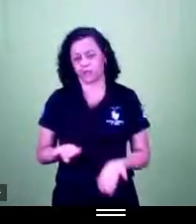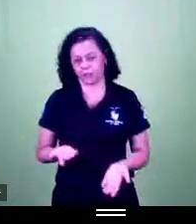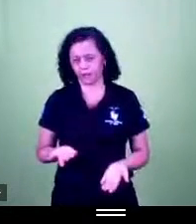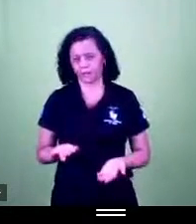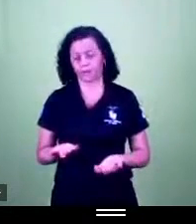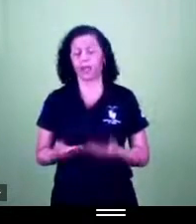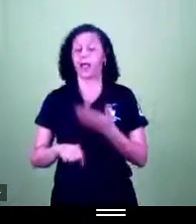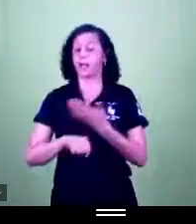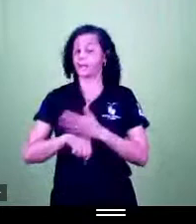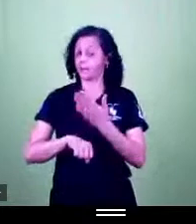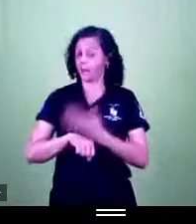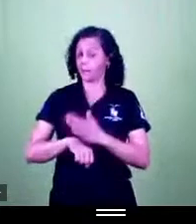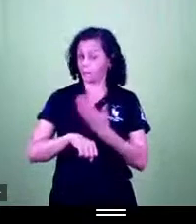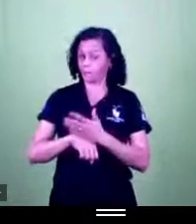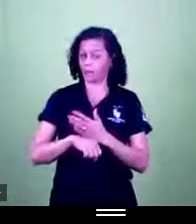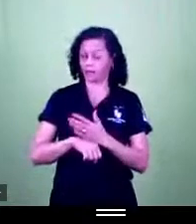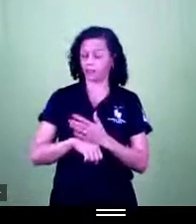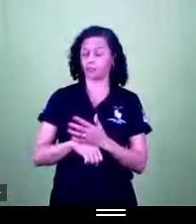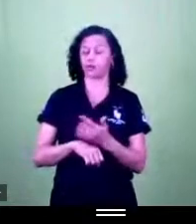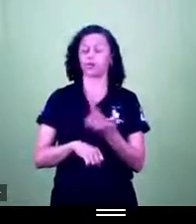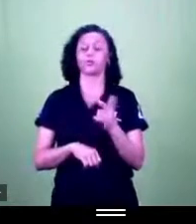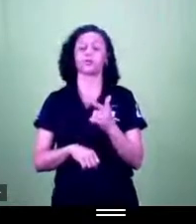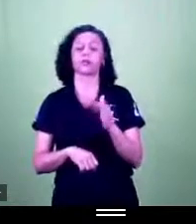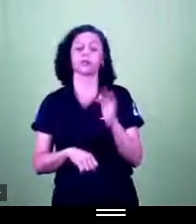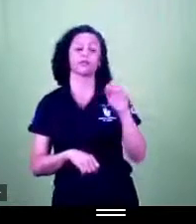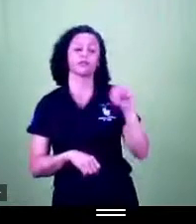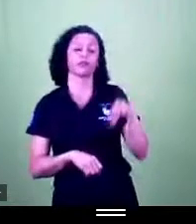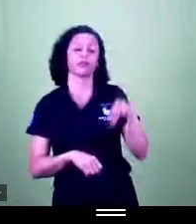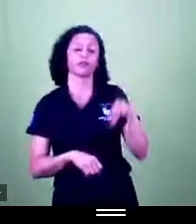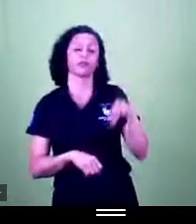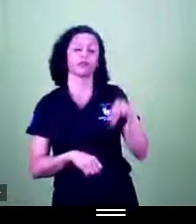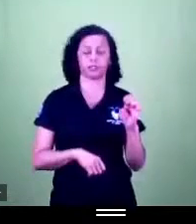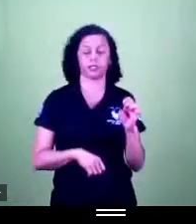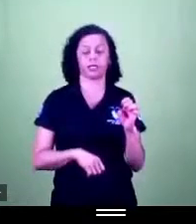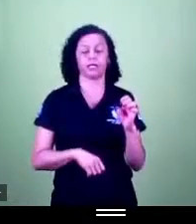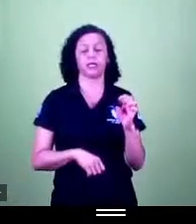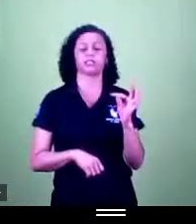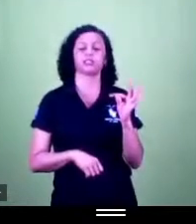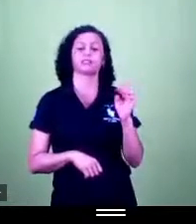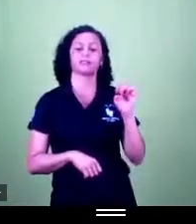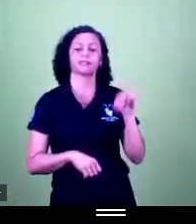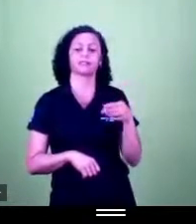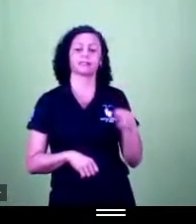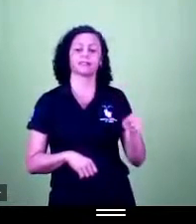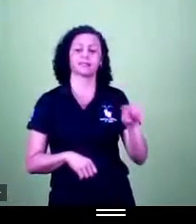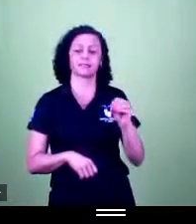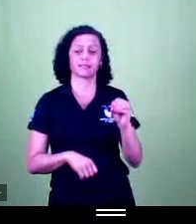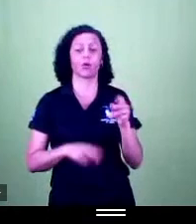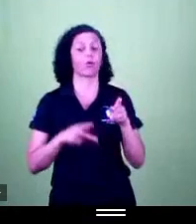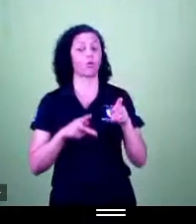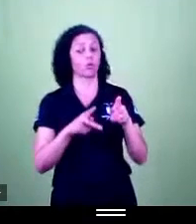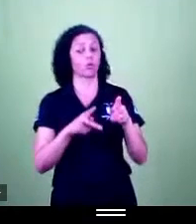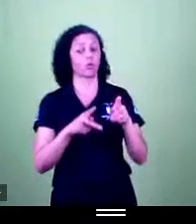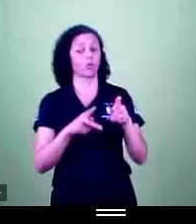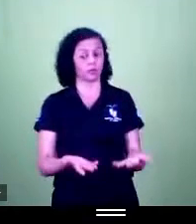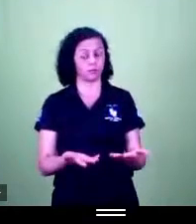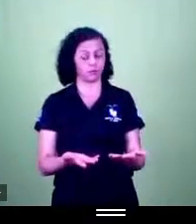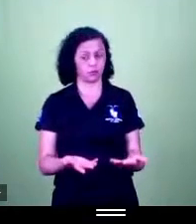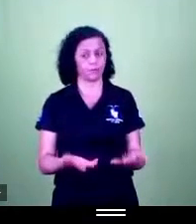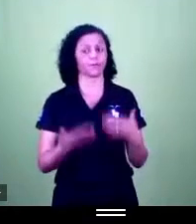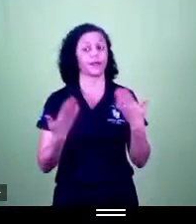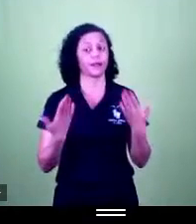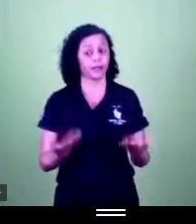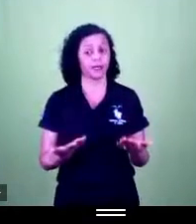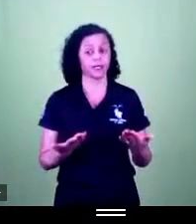prática não existe fonte de tensão constante. Se eu começar a drenar muita corrente dessa fonte, a